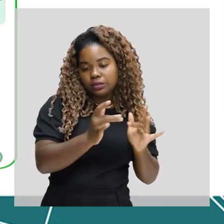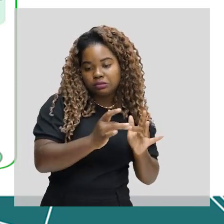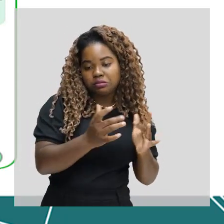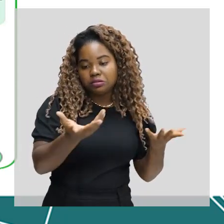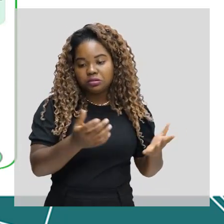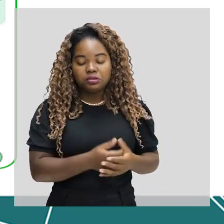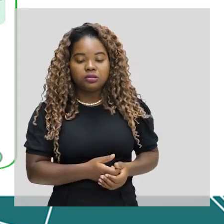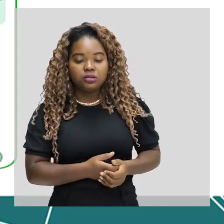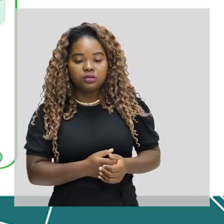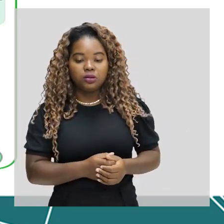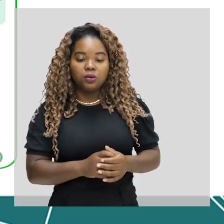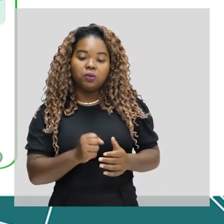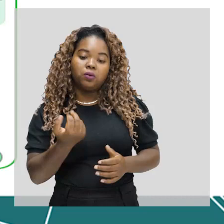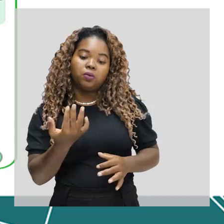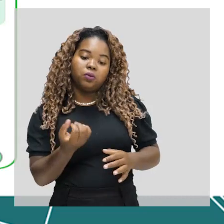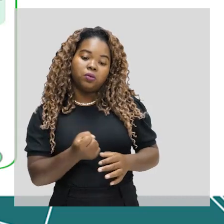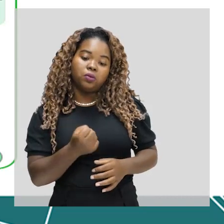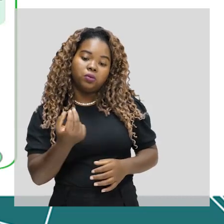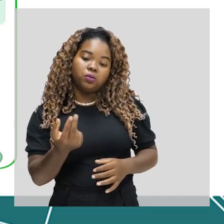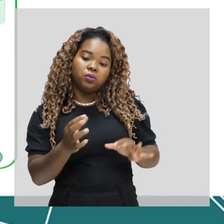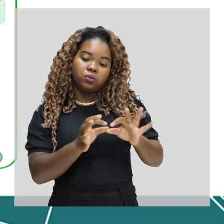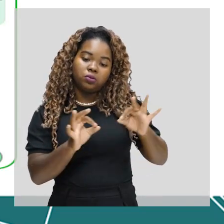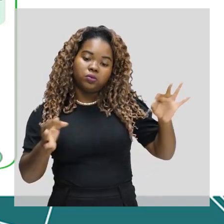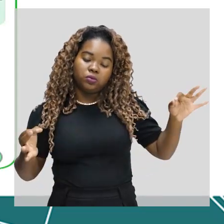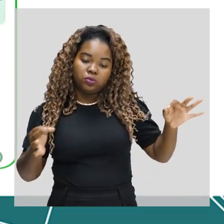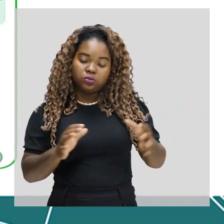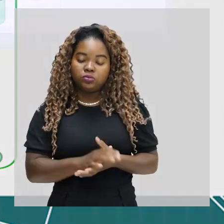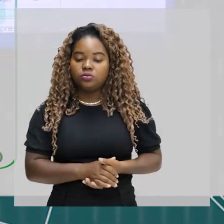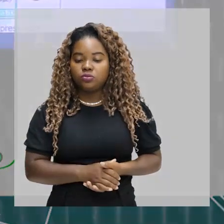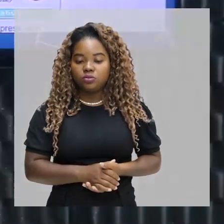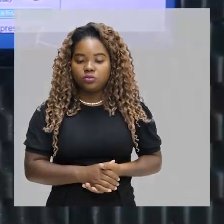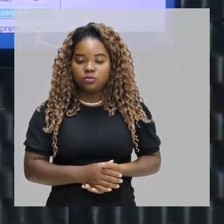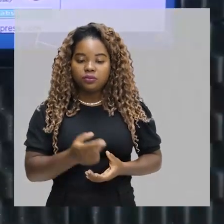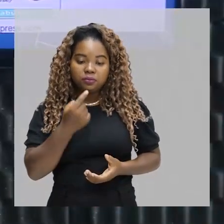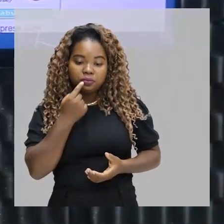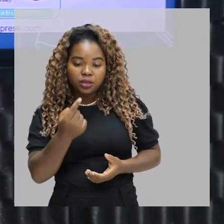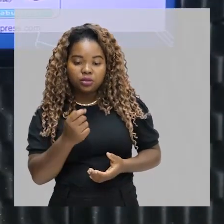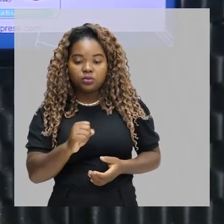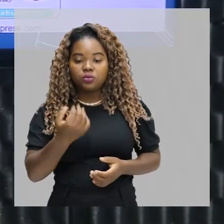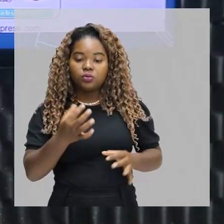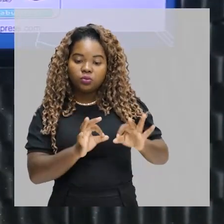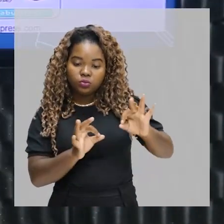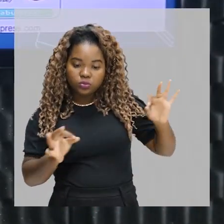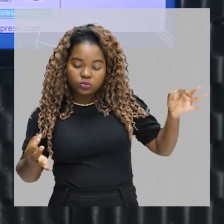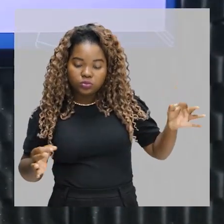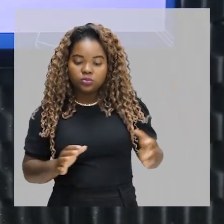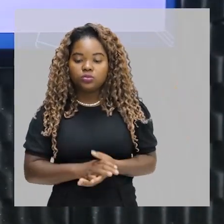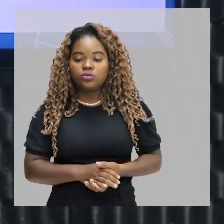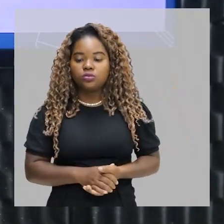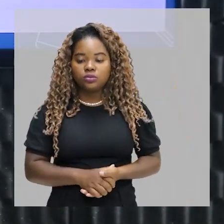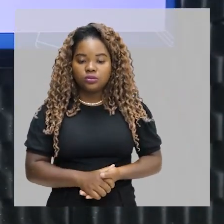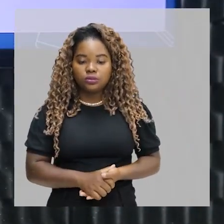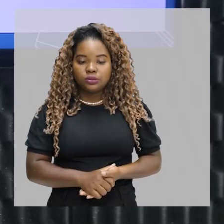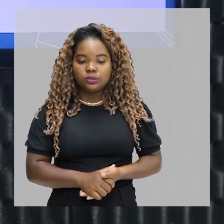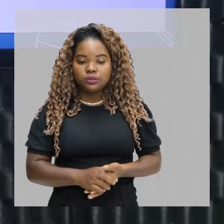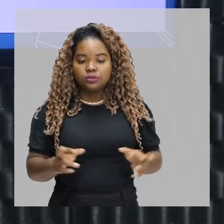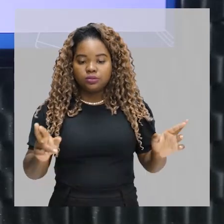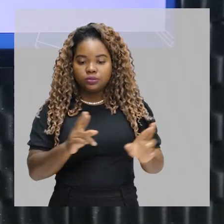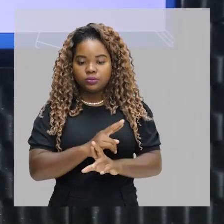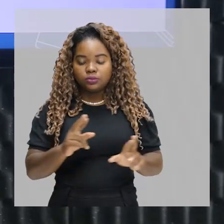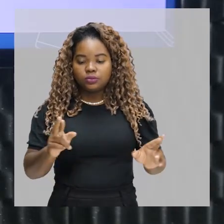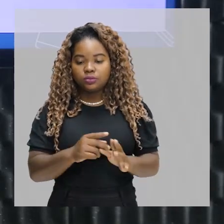que está distante. Here, aqui, there, lá. Então, a relação que os pronomes